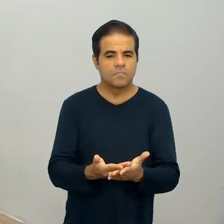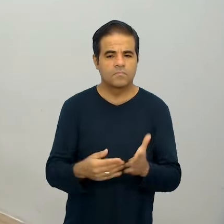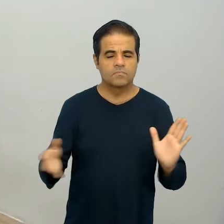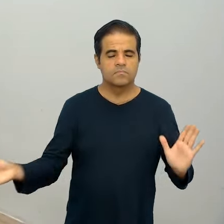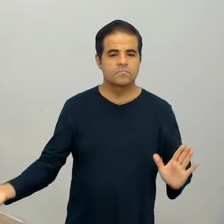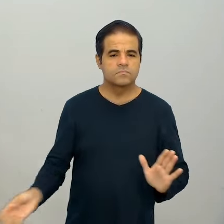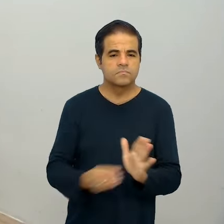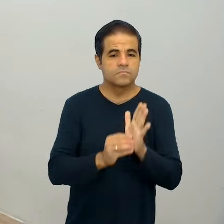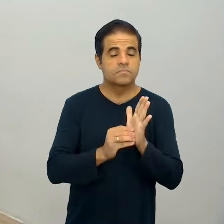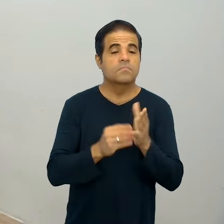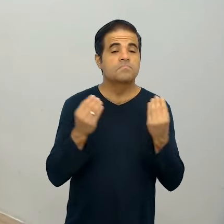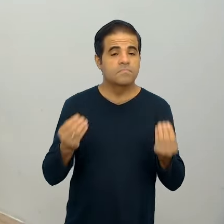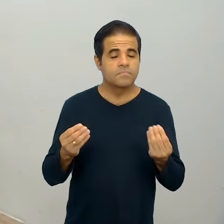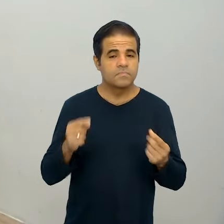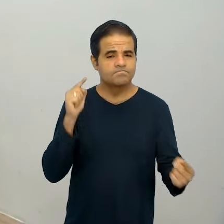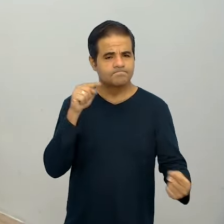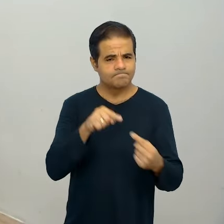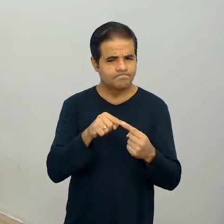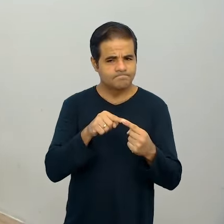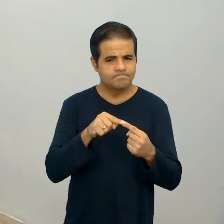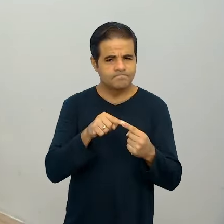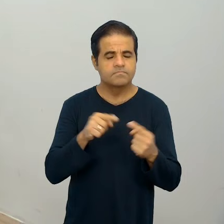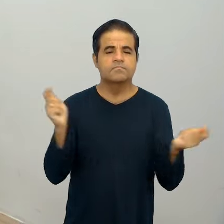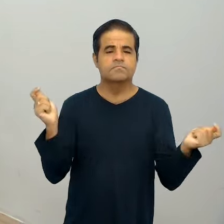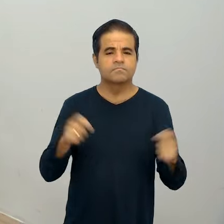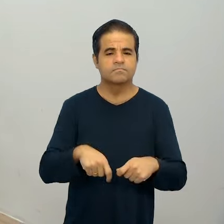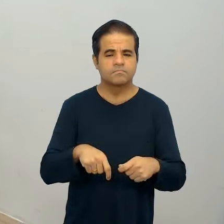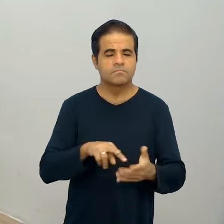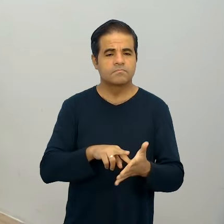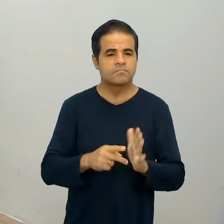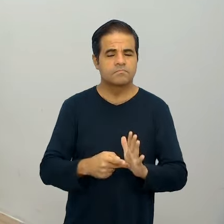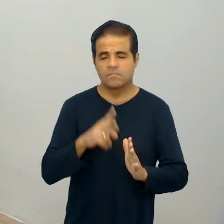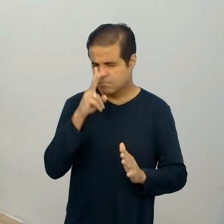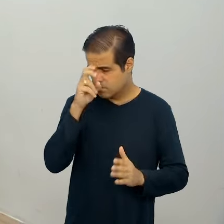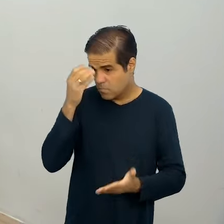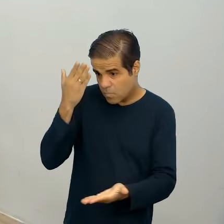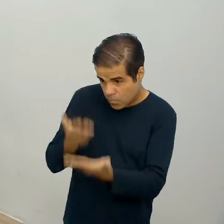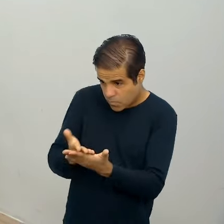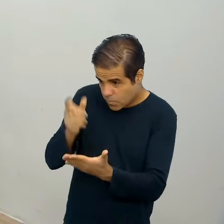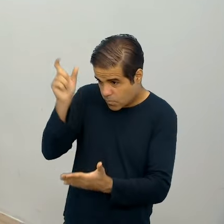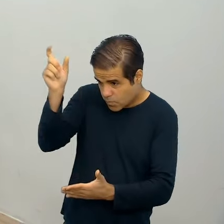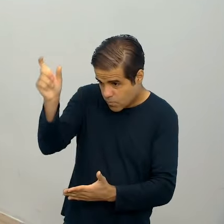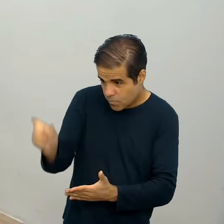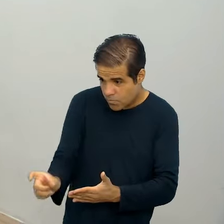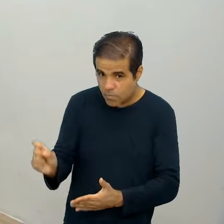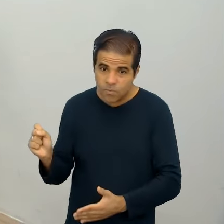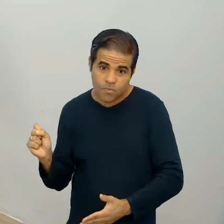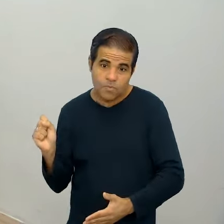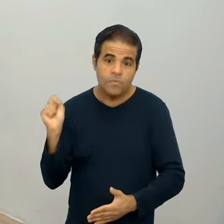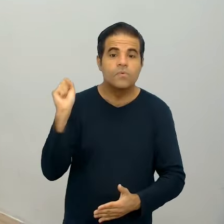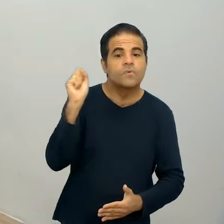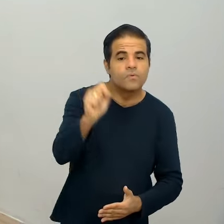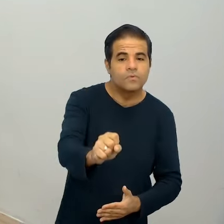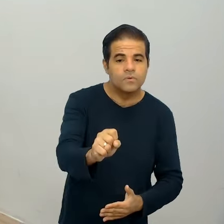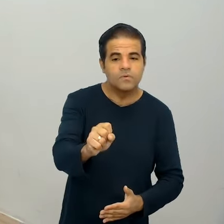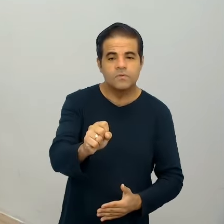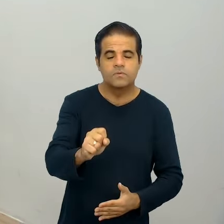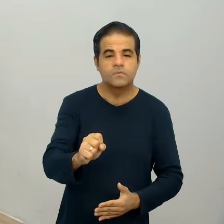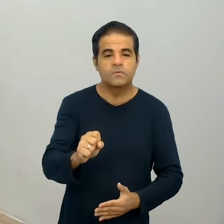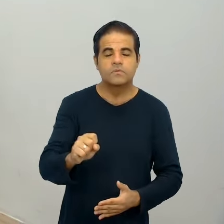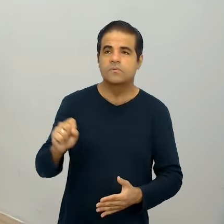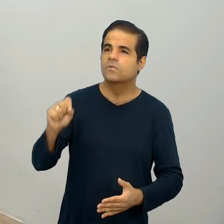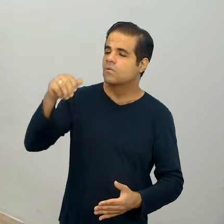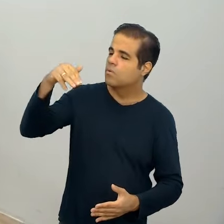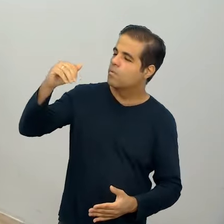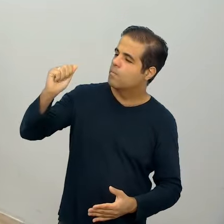né? Para que faça mais sentido e seja significativo aí para o nosso estudante. Sim, mas sempre. No mapa a